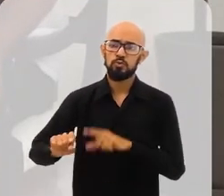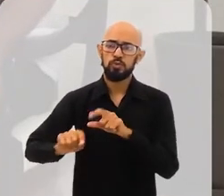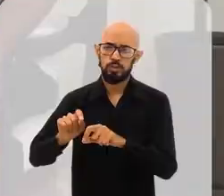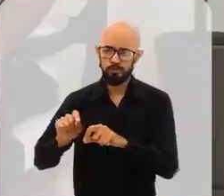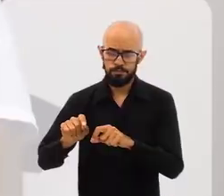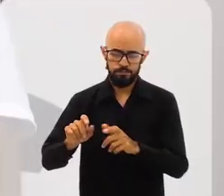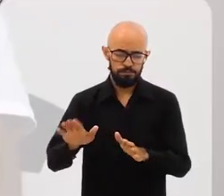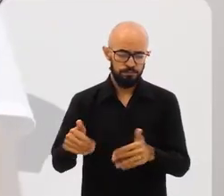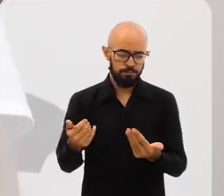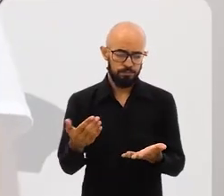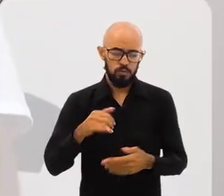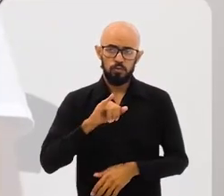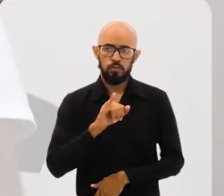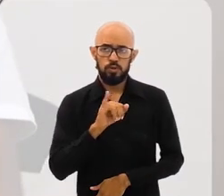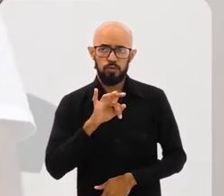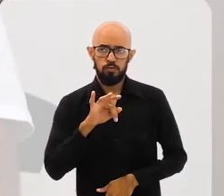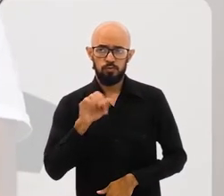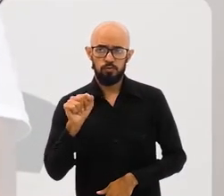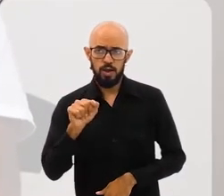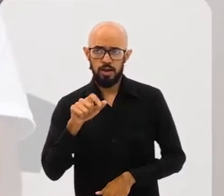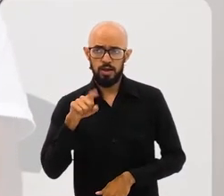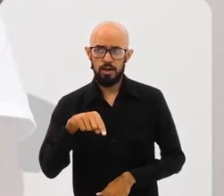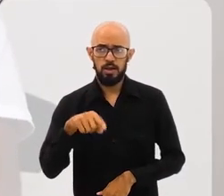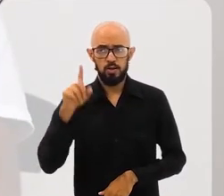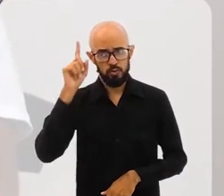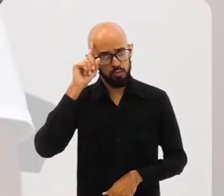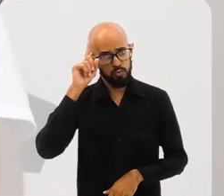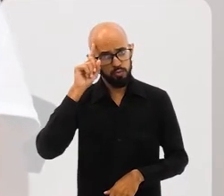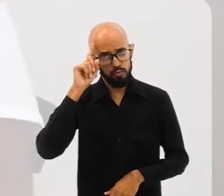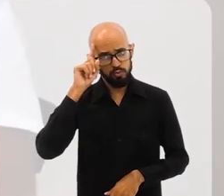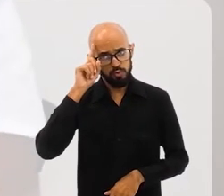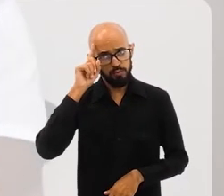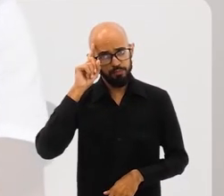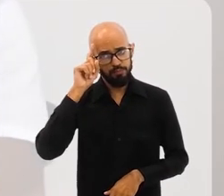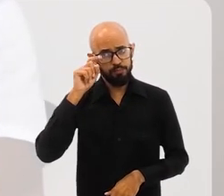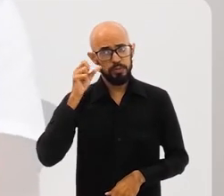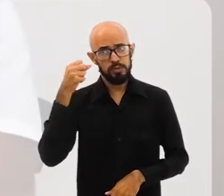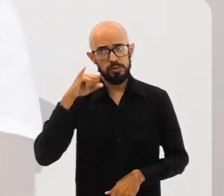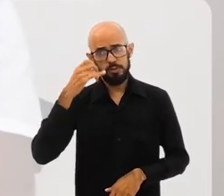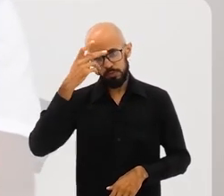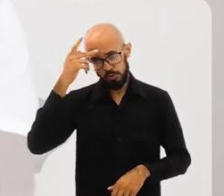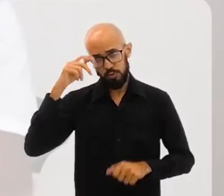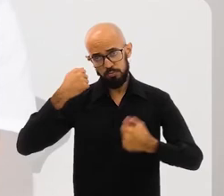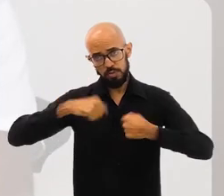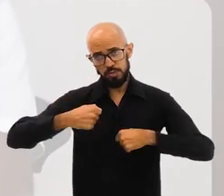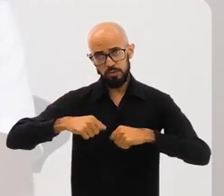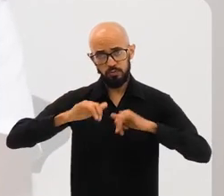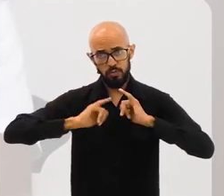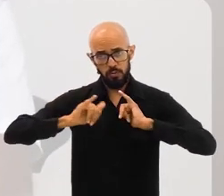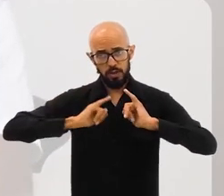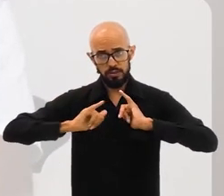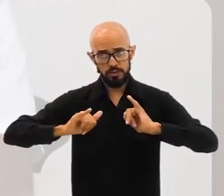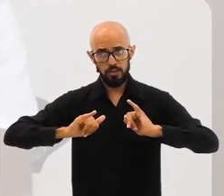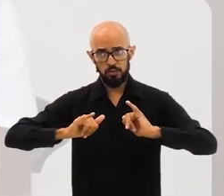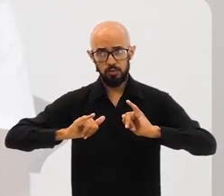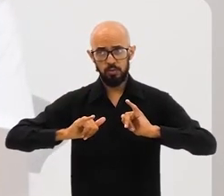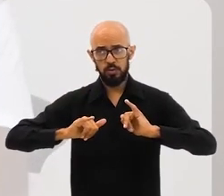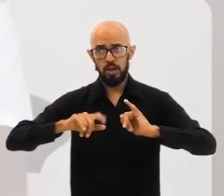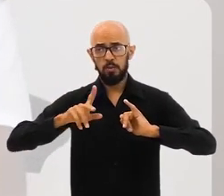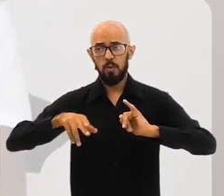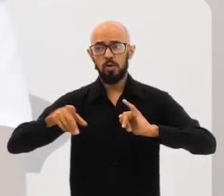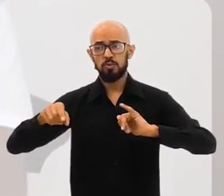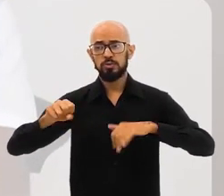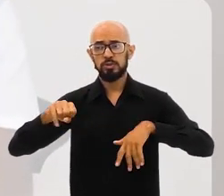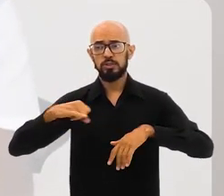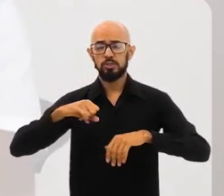na verdade o trato com ímpar ele é exatamente diário quando as pessoas necessita de uma informação e como é como se vivêssemos